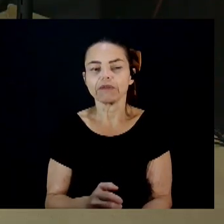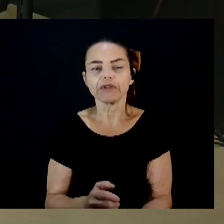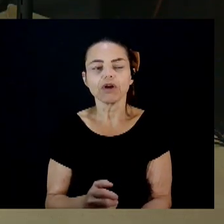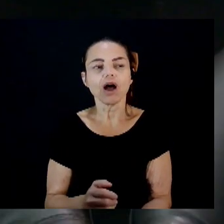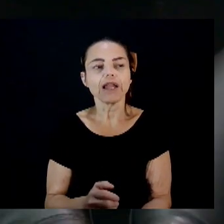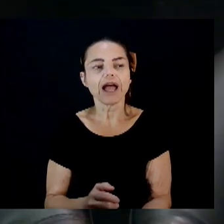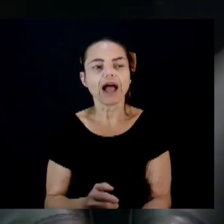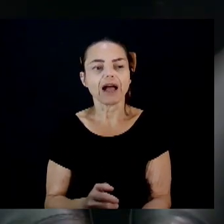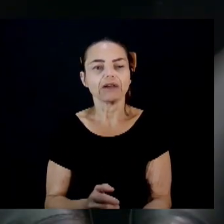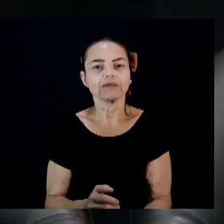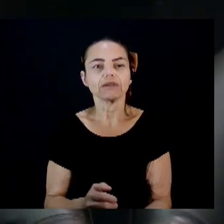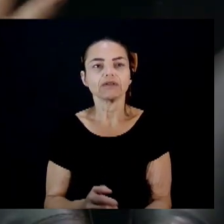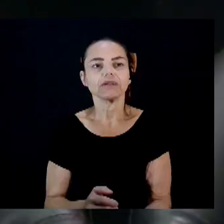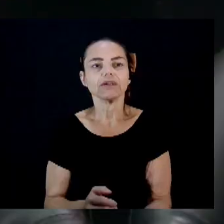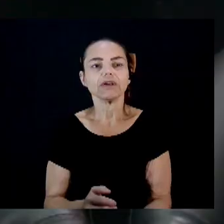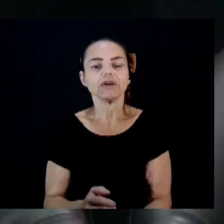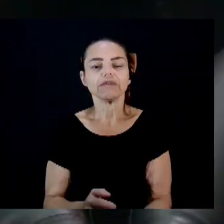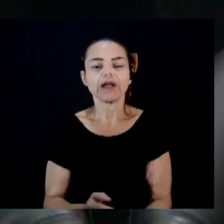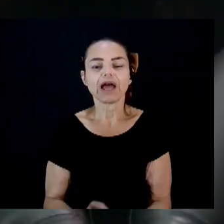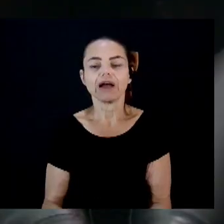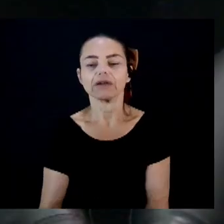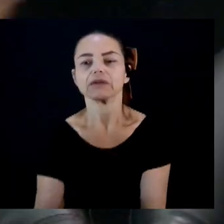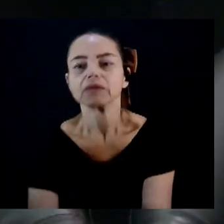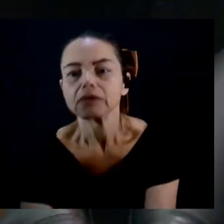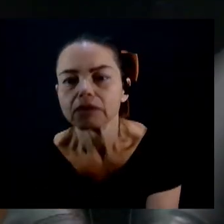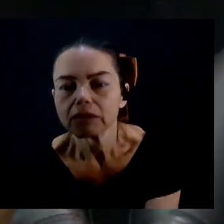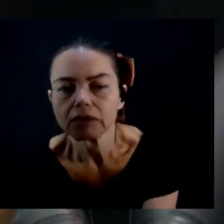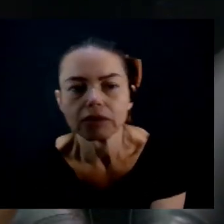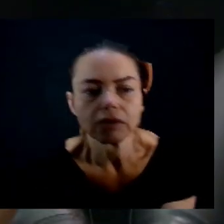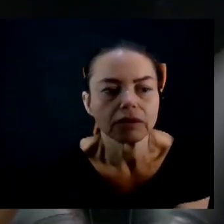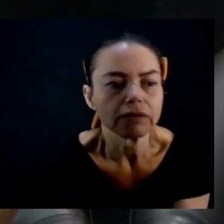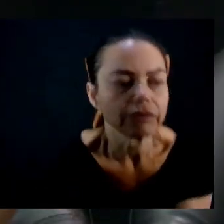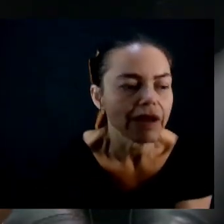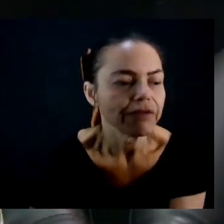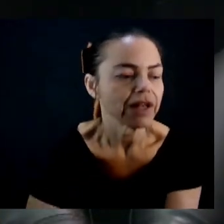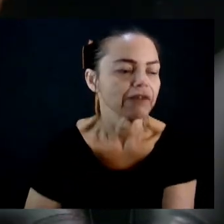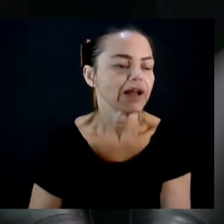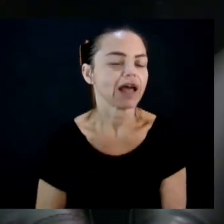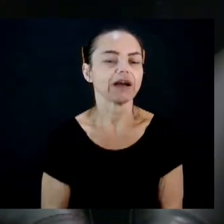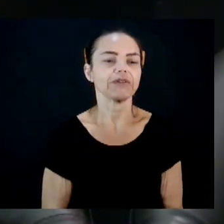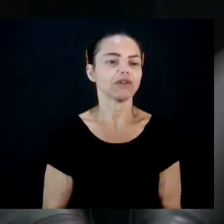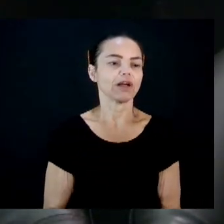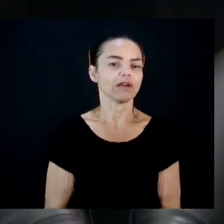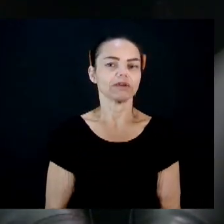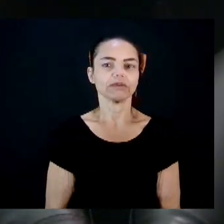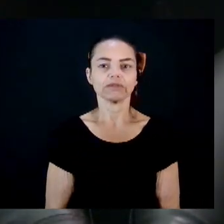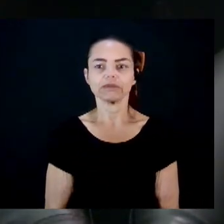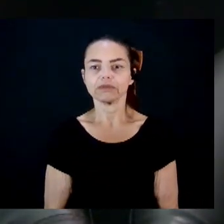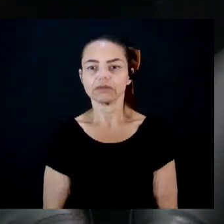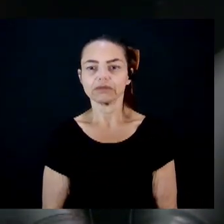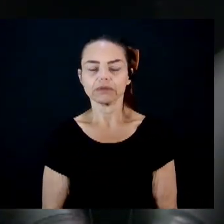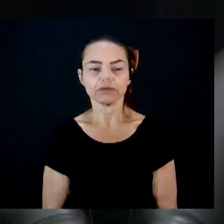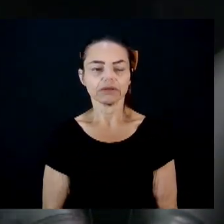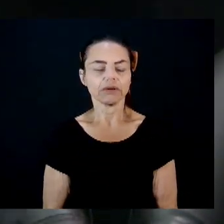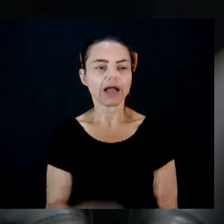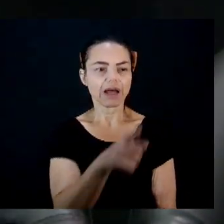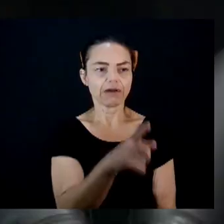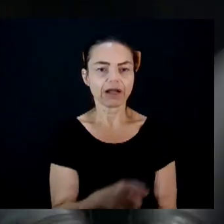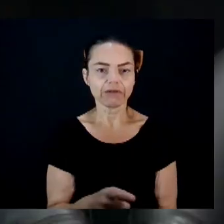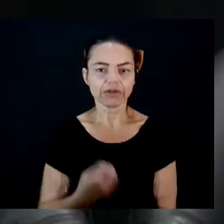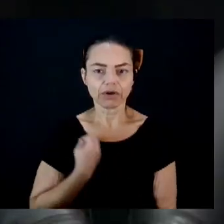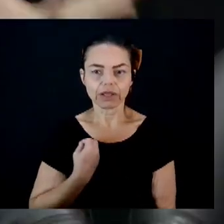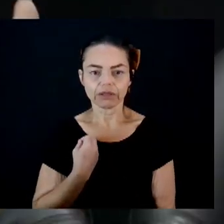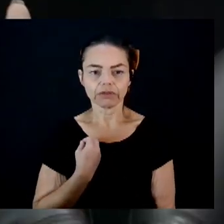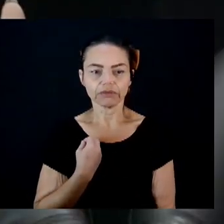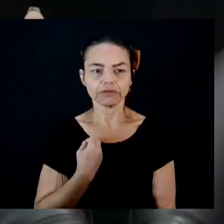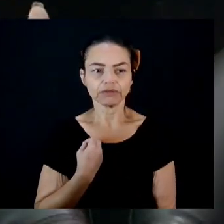assim, a ideia, né, é que a gente já acorde com essa libido alta. Só que no final do dia, que é, lógico,